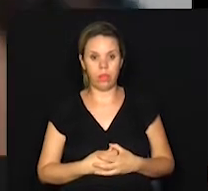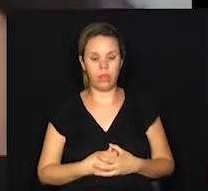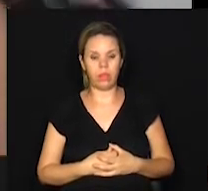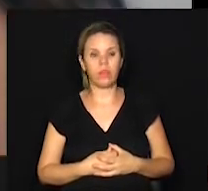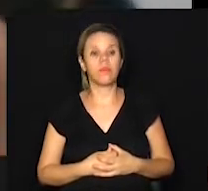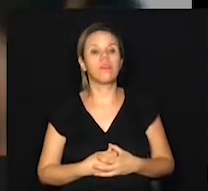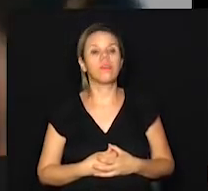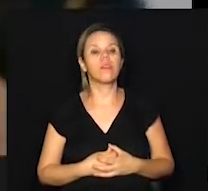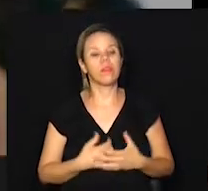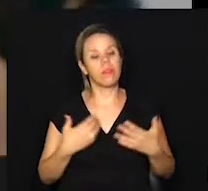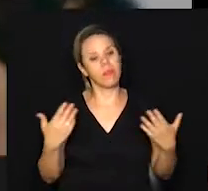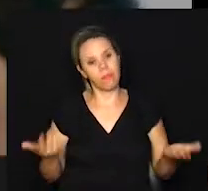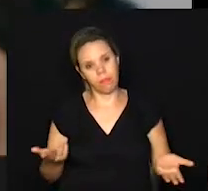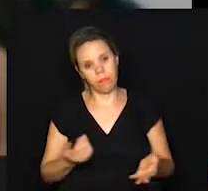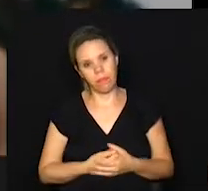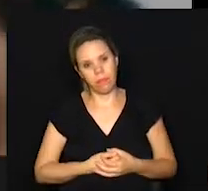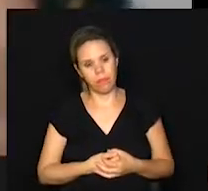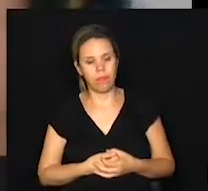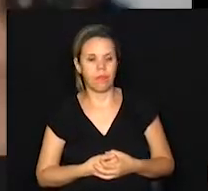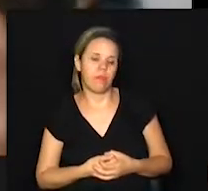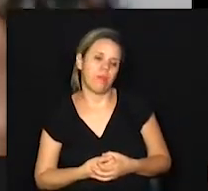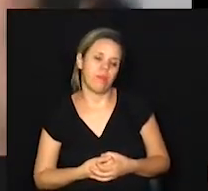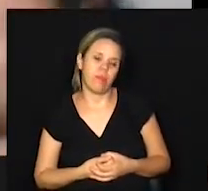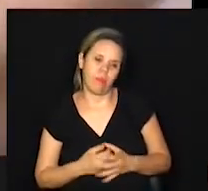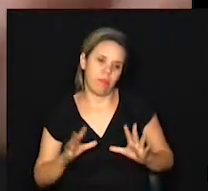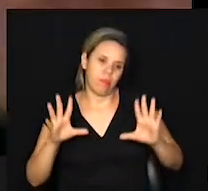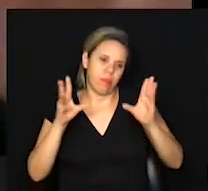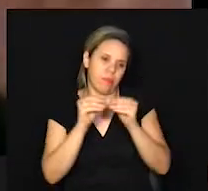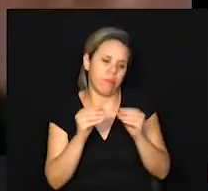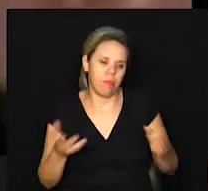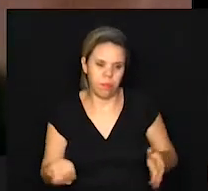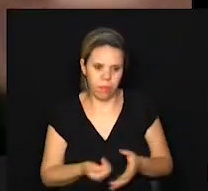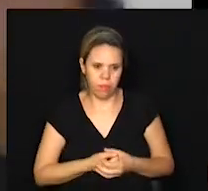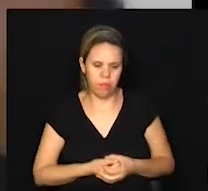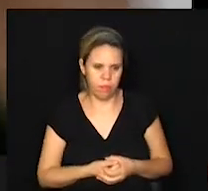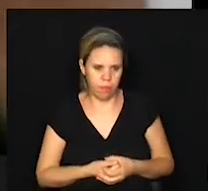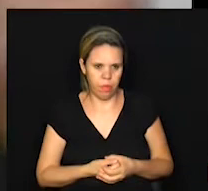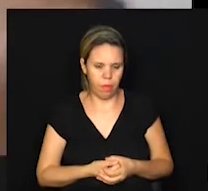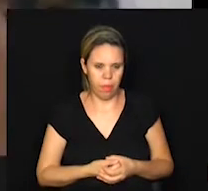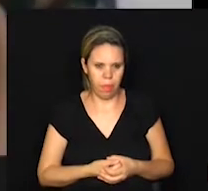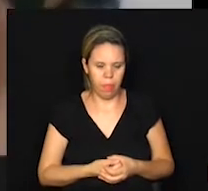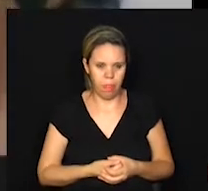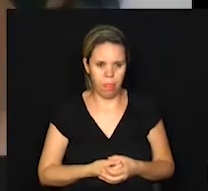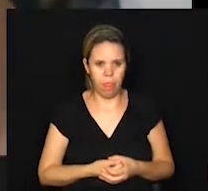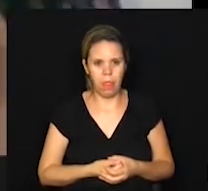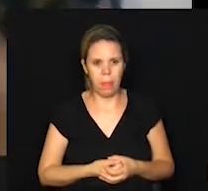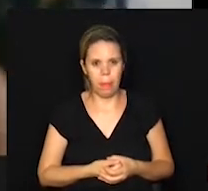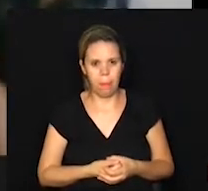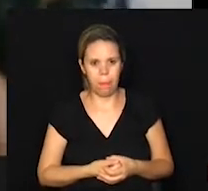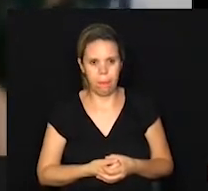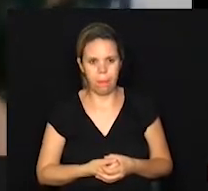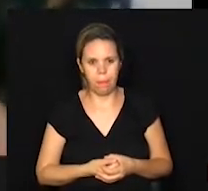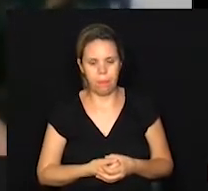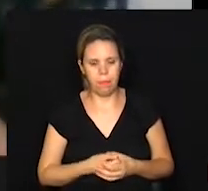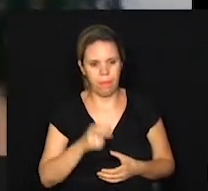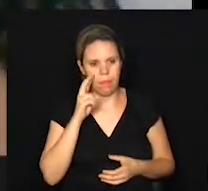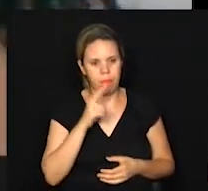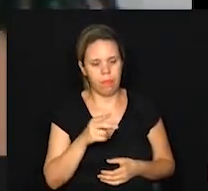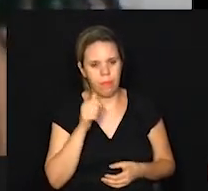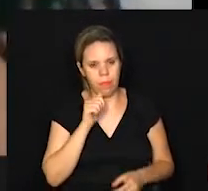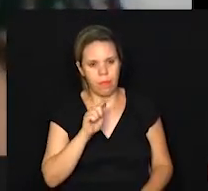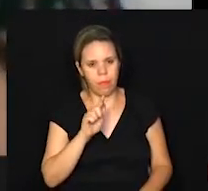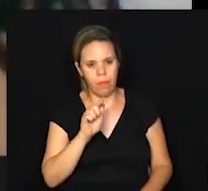Tá? Então, isso tudo por saber. E eu estou olhando para a Gabriela aqui,